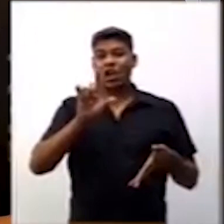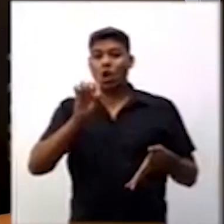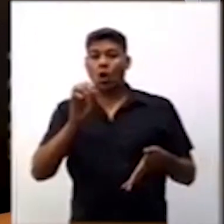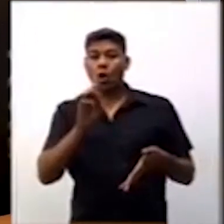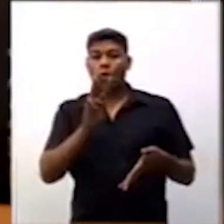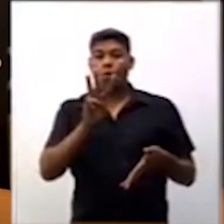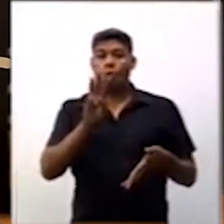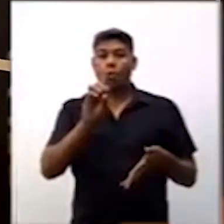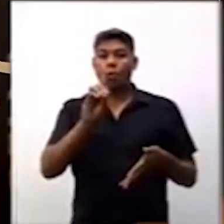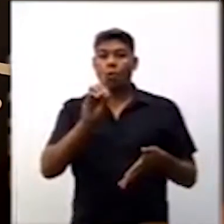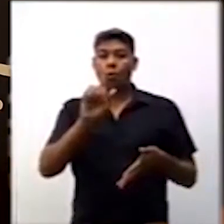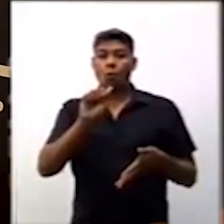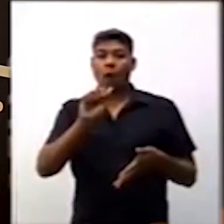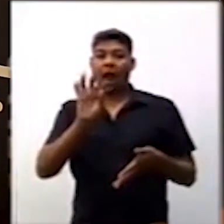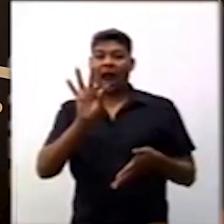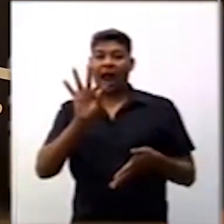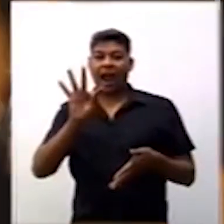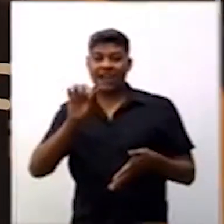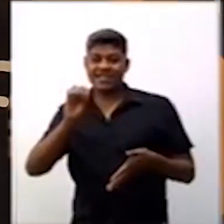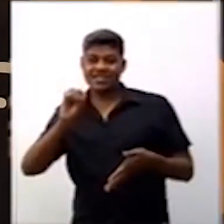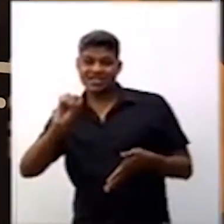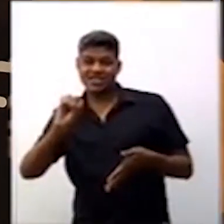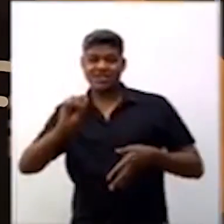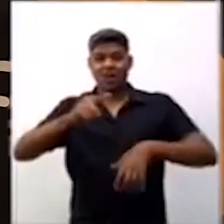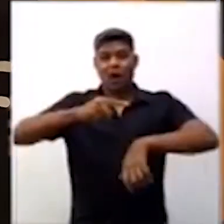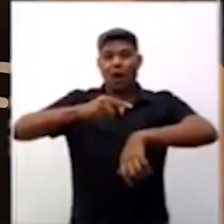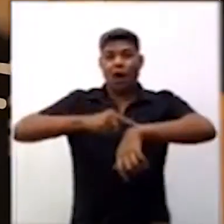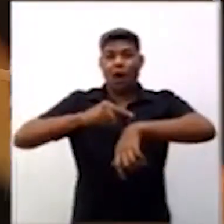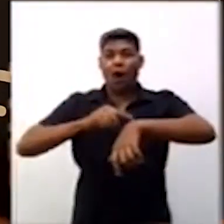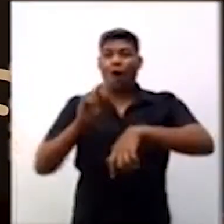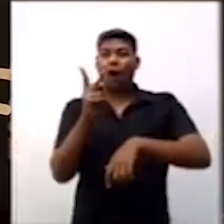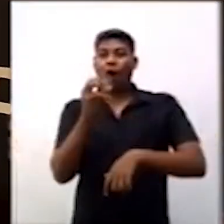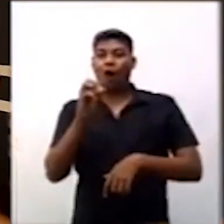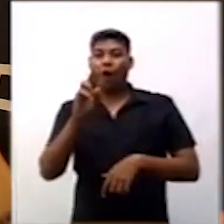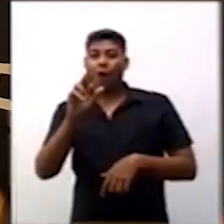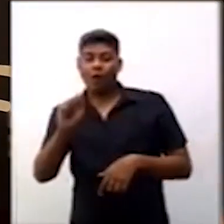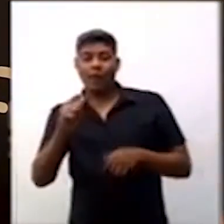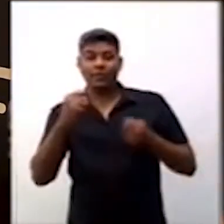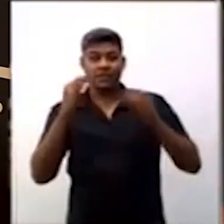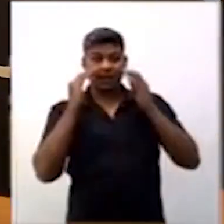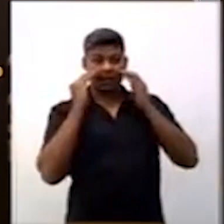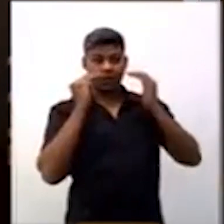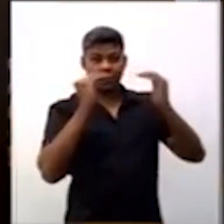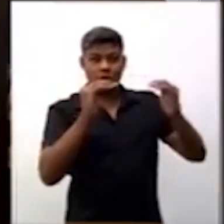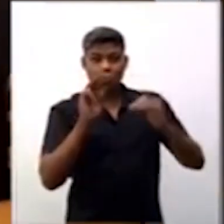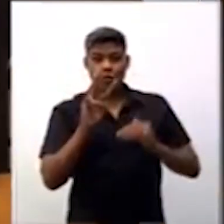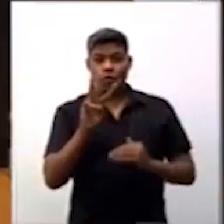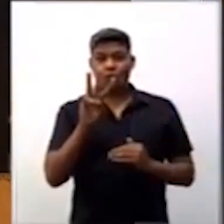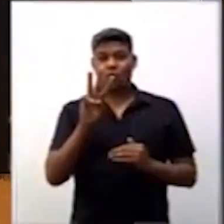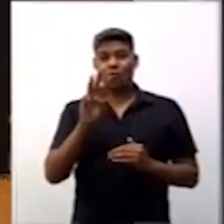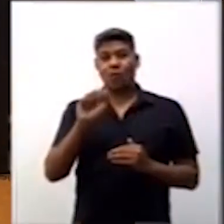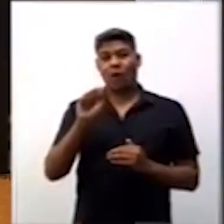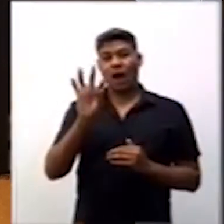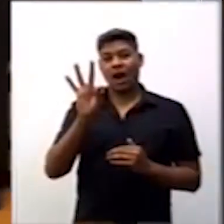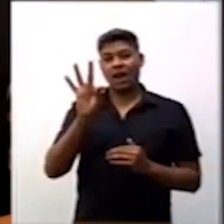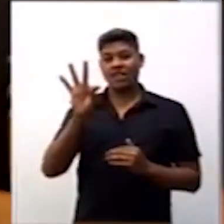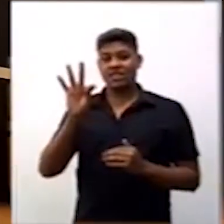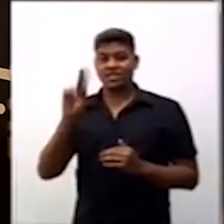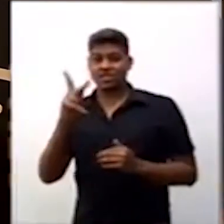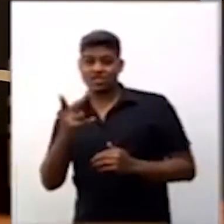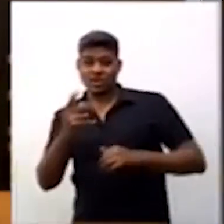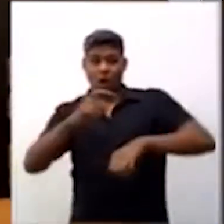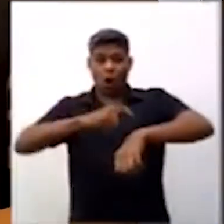quilowatt-hora. E é extremamente importante você prestar atenção que não é watt por hora, mas